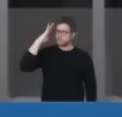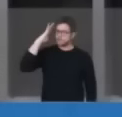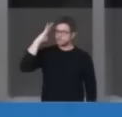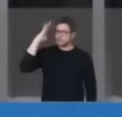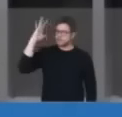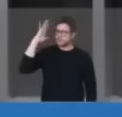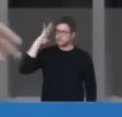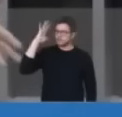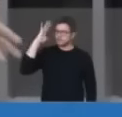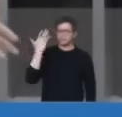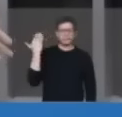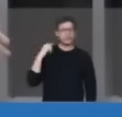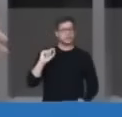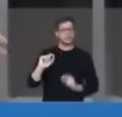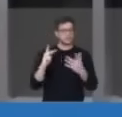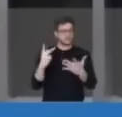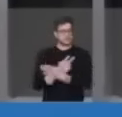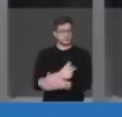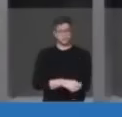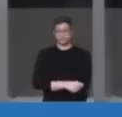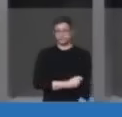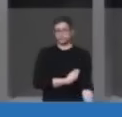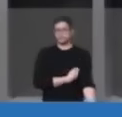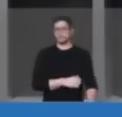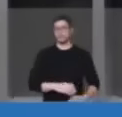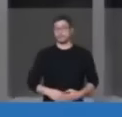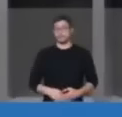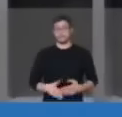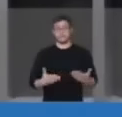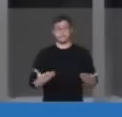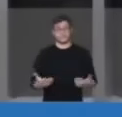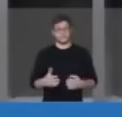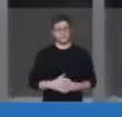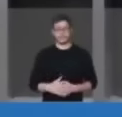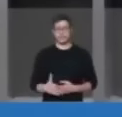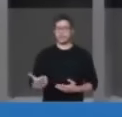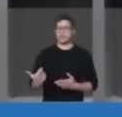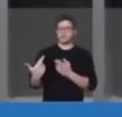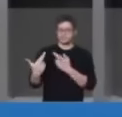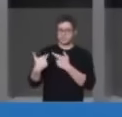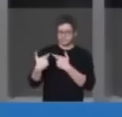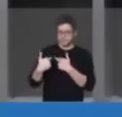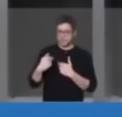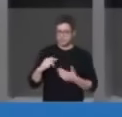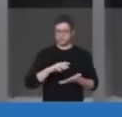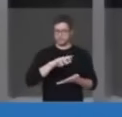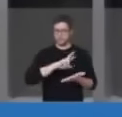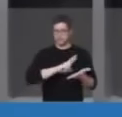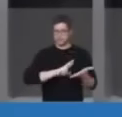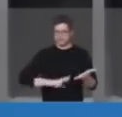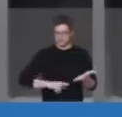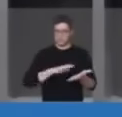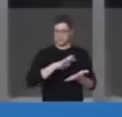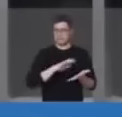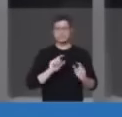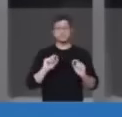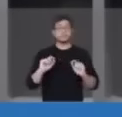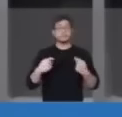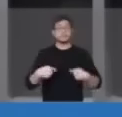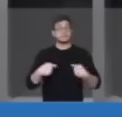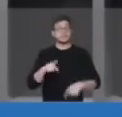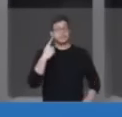golpista o seu papel e o quem faz esse editorial deveria ter olhado o relatório do ministério de gestão do Brasil do dia 26